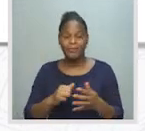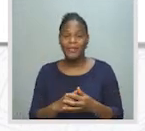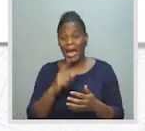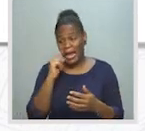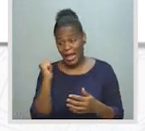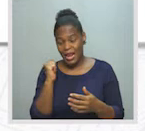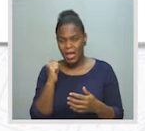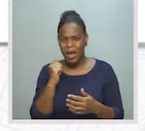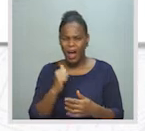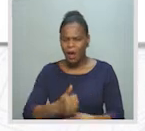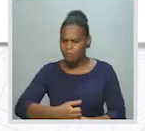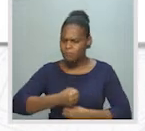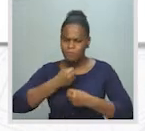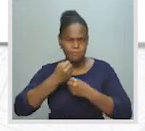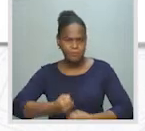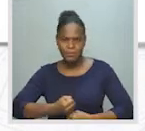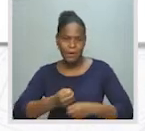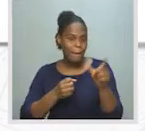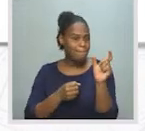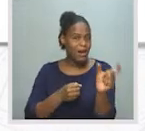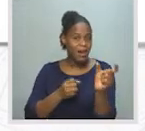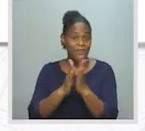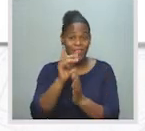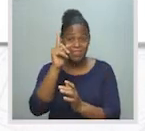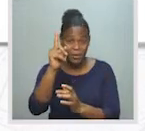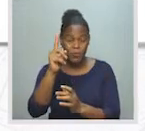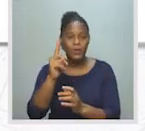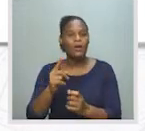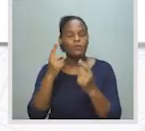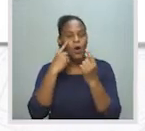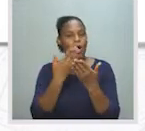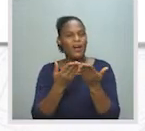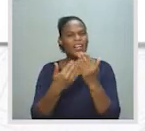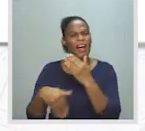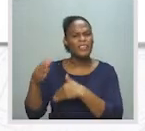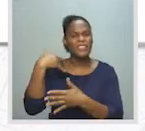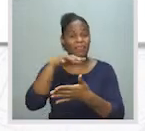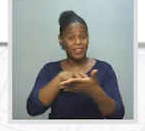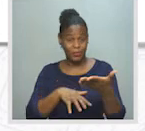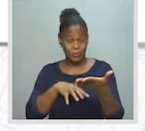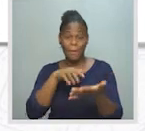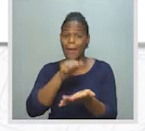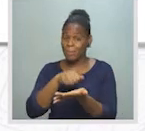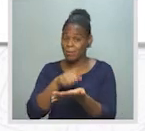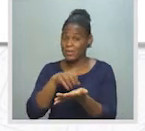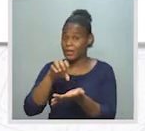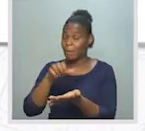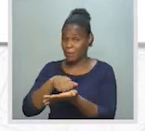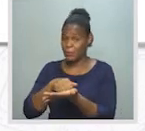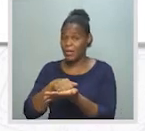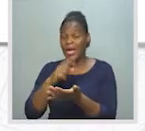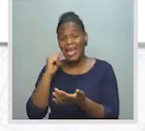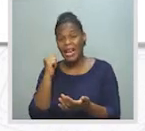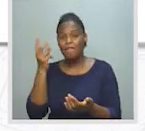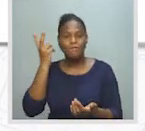Ele toma à letra a palavra de Deus revelada nos textos sagrados,